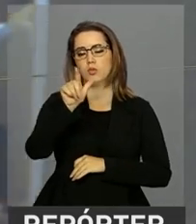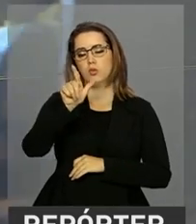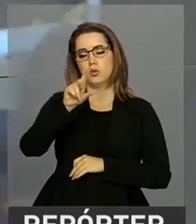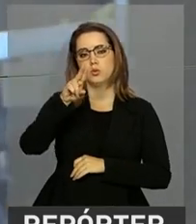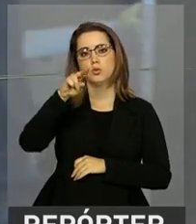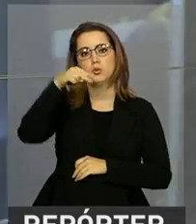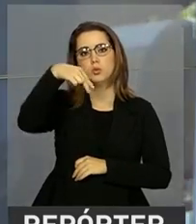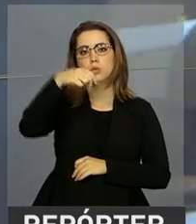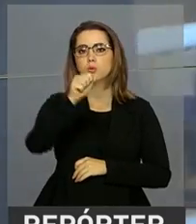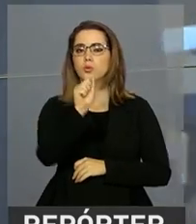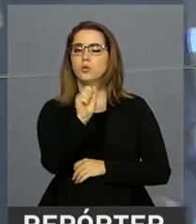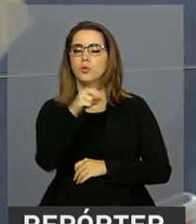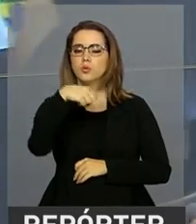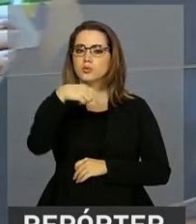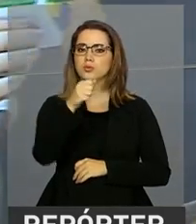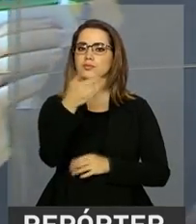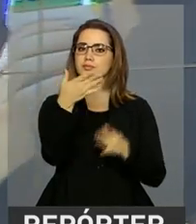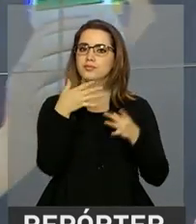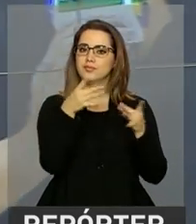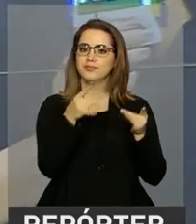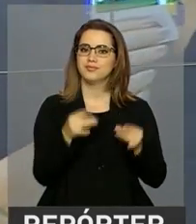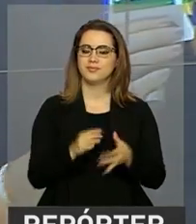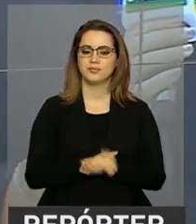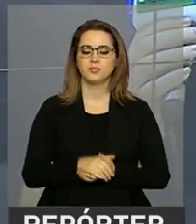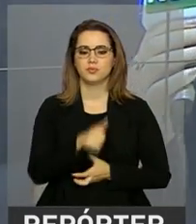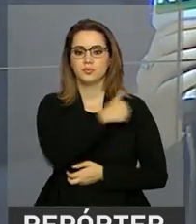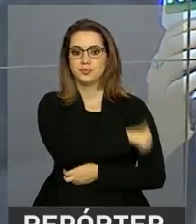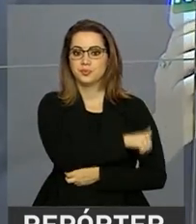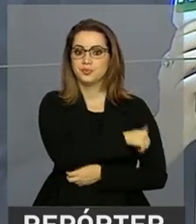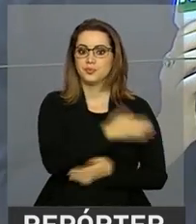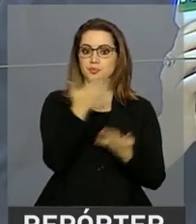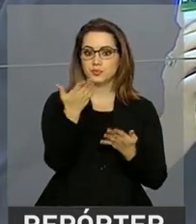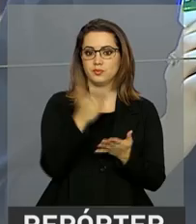Karen, que está no Rio de Janeiro. Oi, Luana.